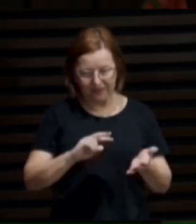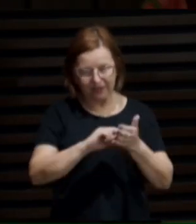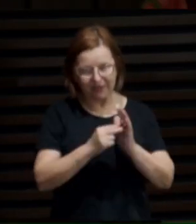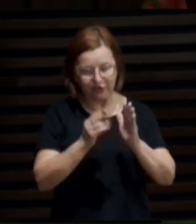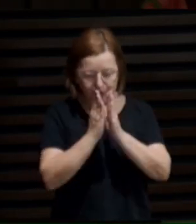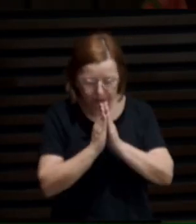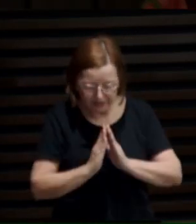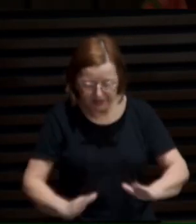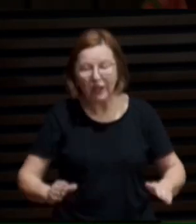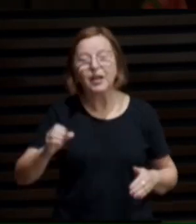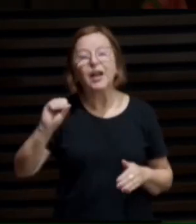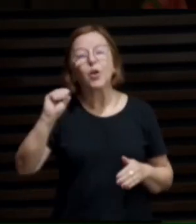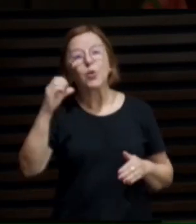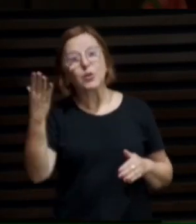também.